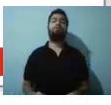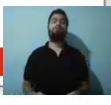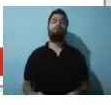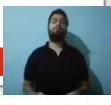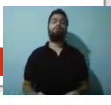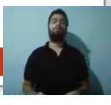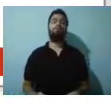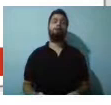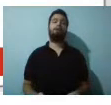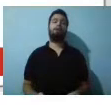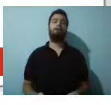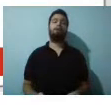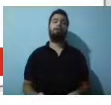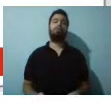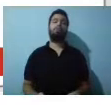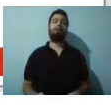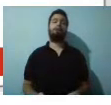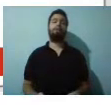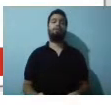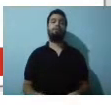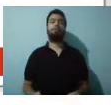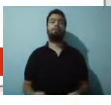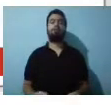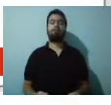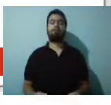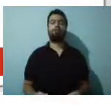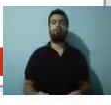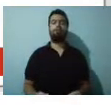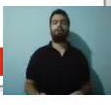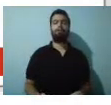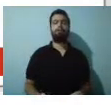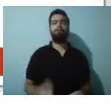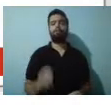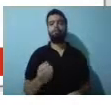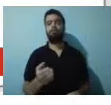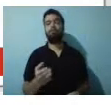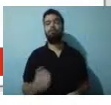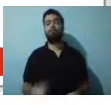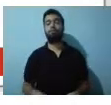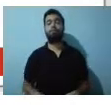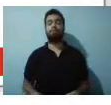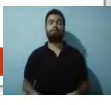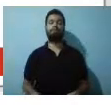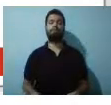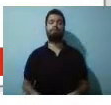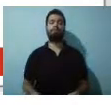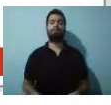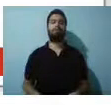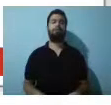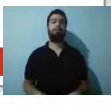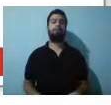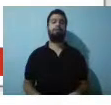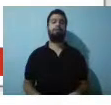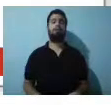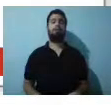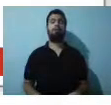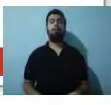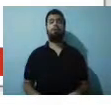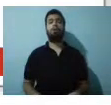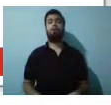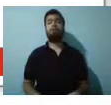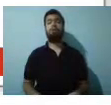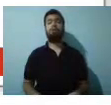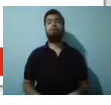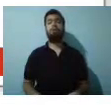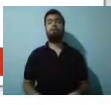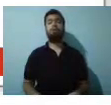Segundo os historiadores, né, a globalização teria começado nas grandes navegações, né, vocês podem estar lendo os detalhes na página 384, né, e